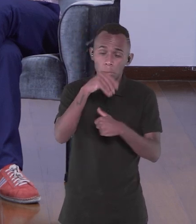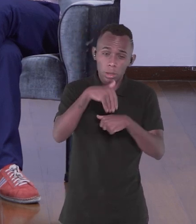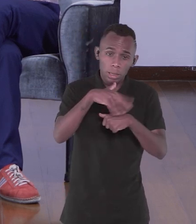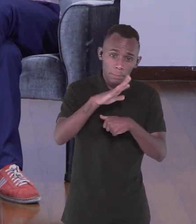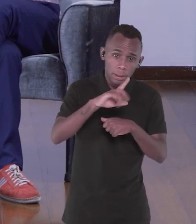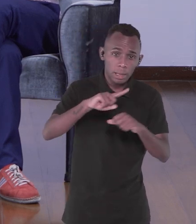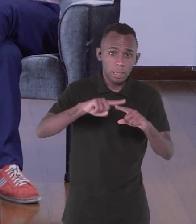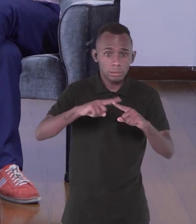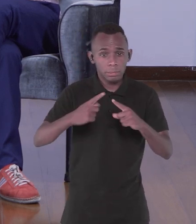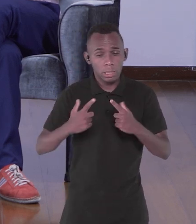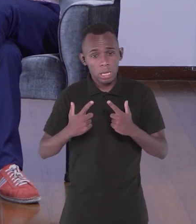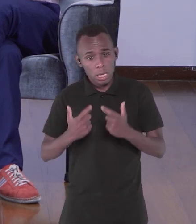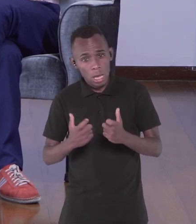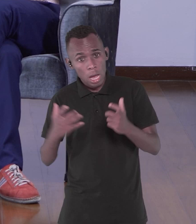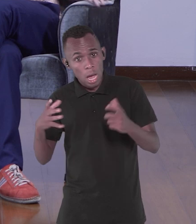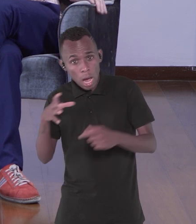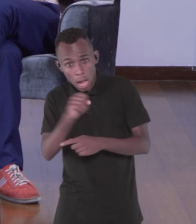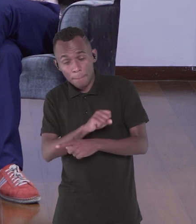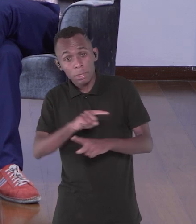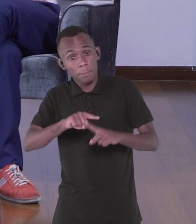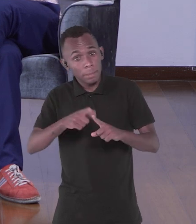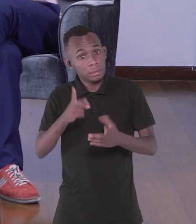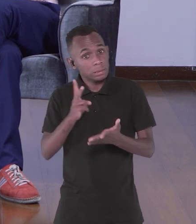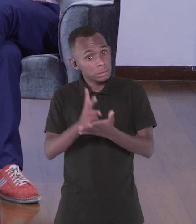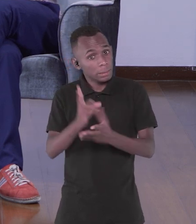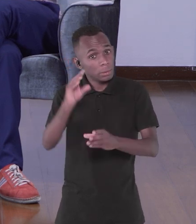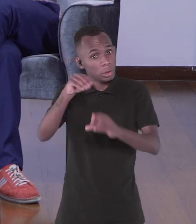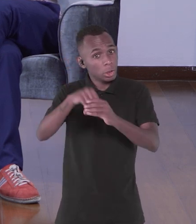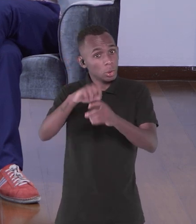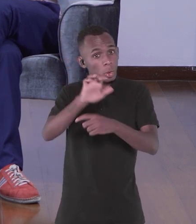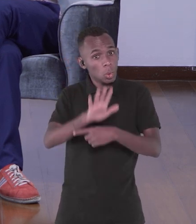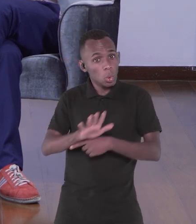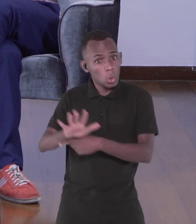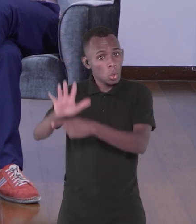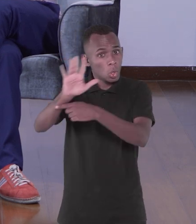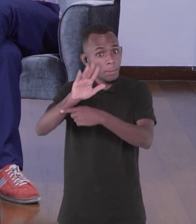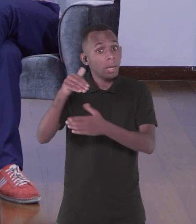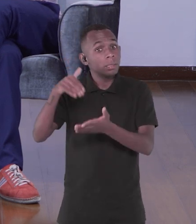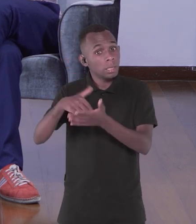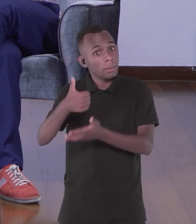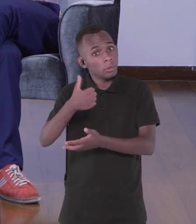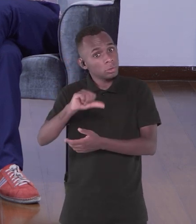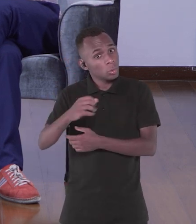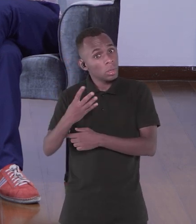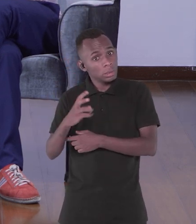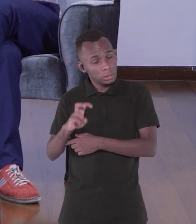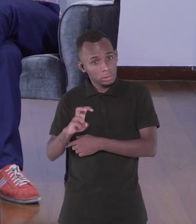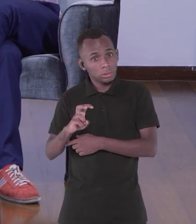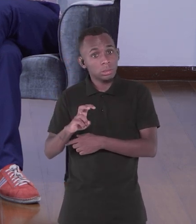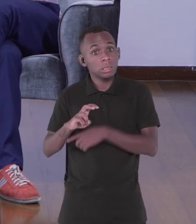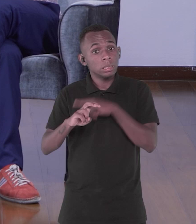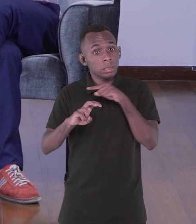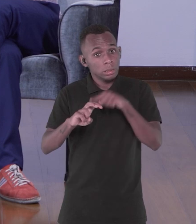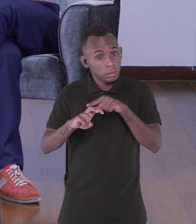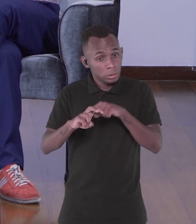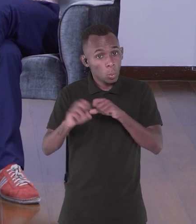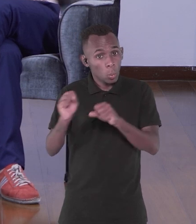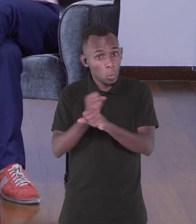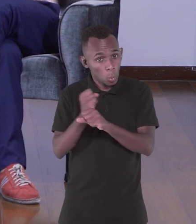elas muito presentes na história europeia. Isso vai até 45, quando se